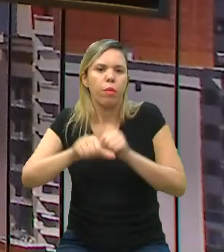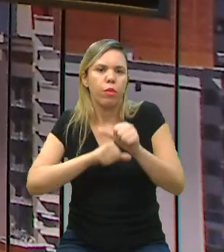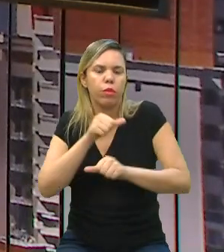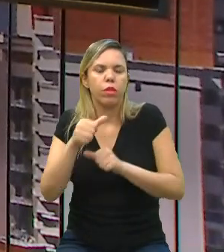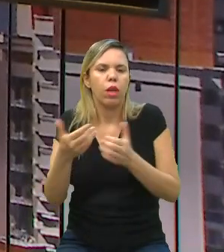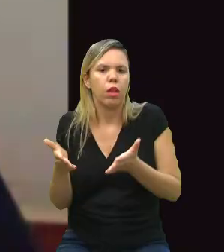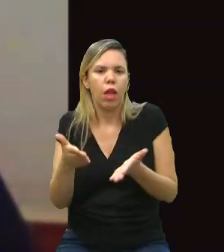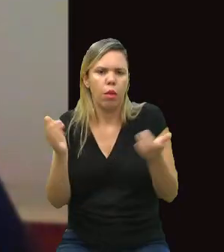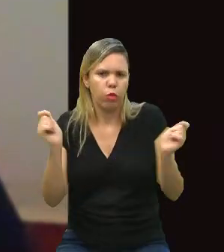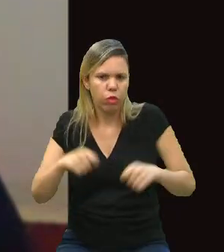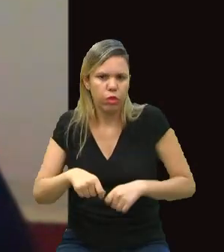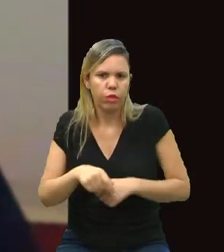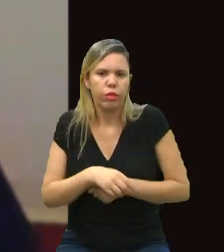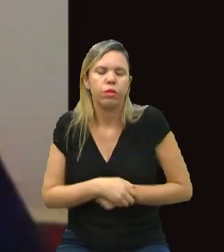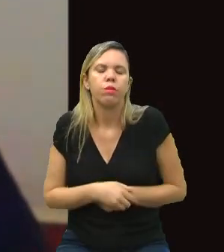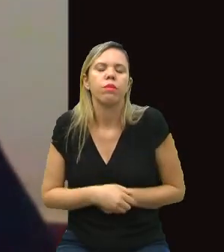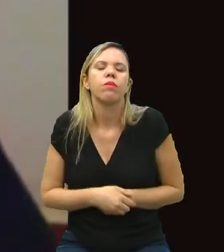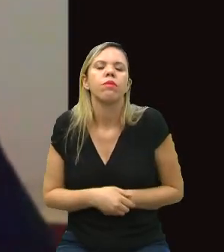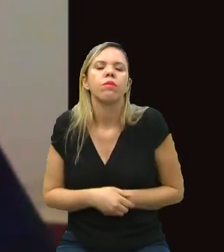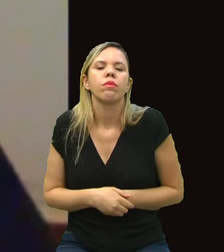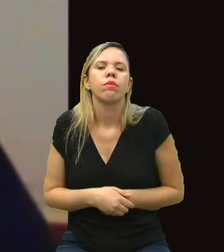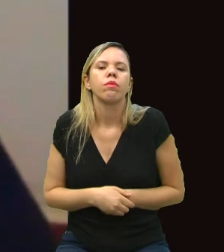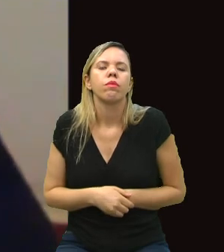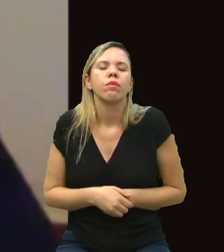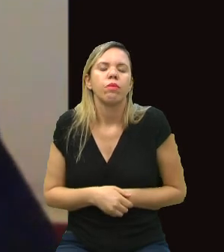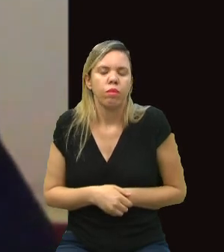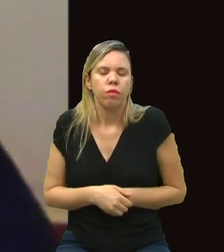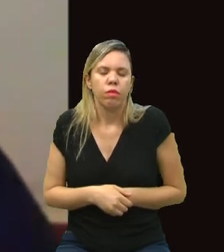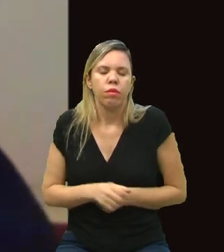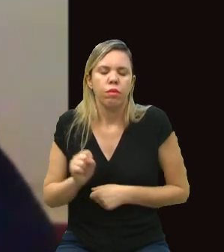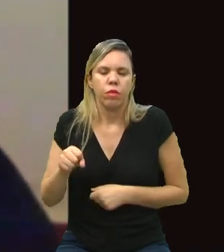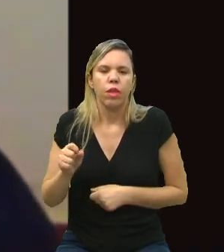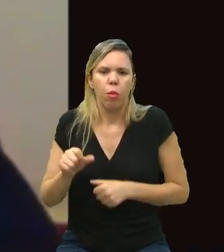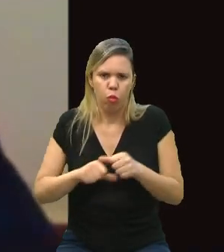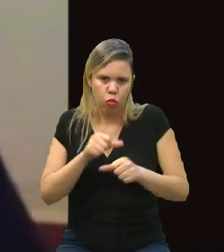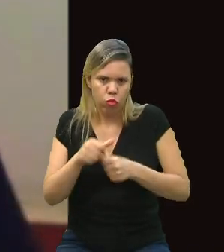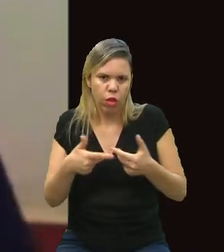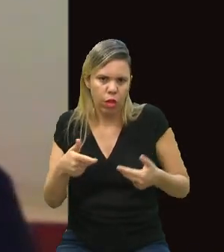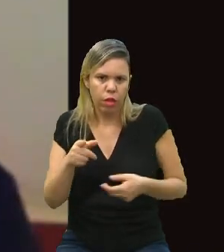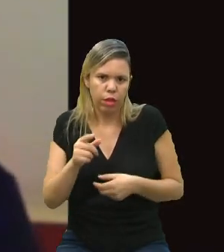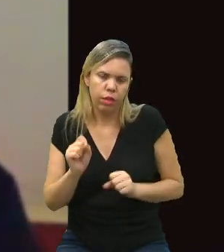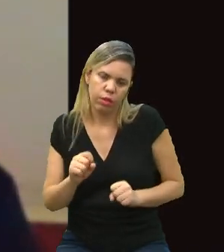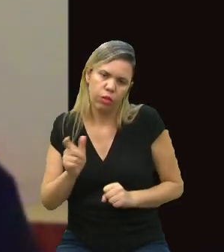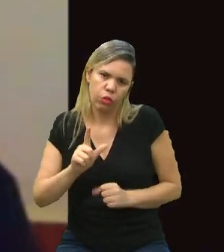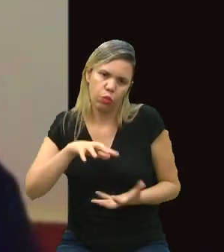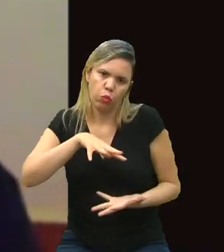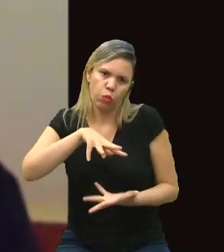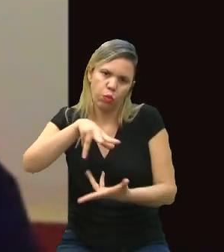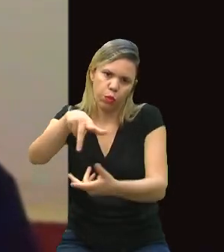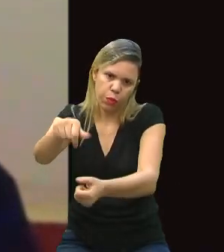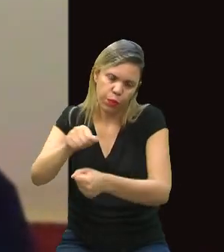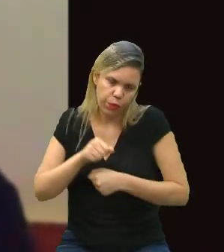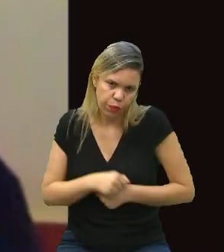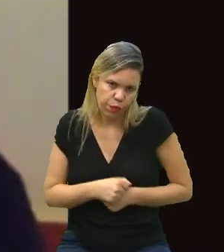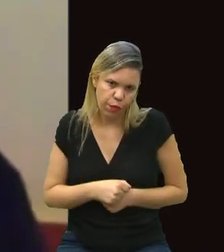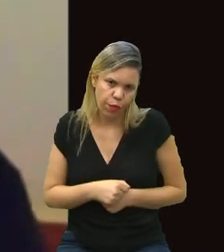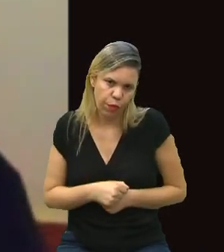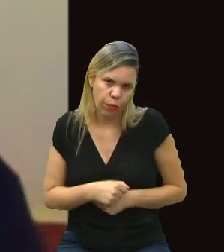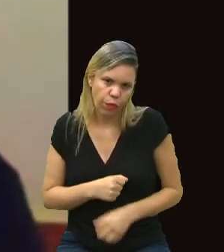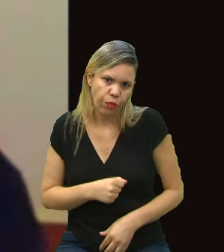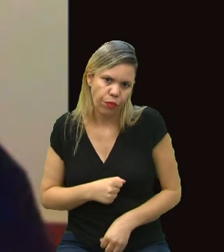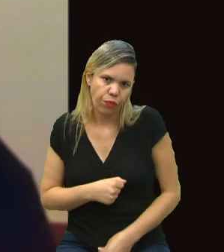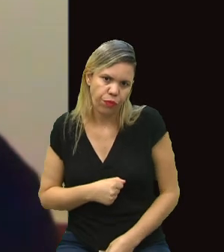Sim, é possível reverter esse caminho. No mundo inteiro, não no mundo inteiro, mas na maioria dos países, e na média do